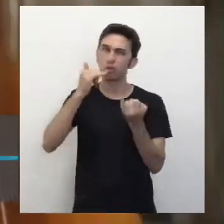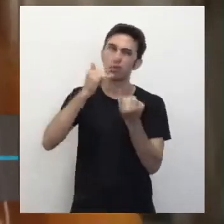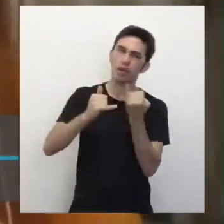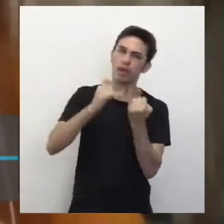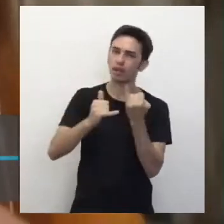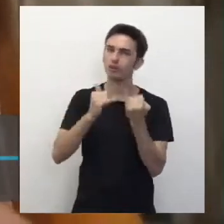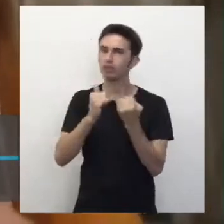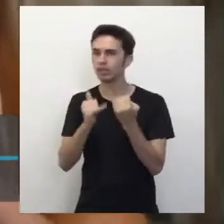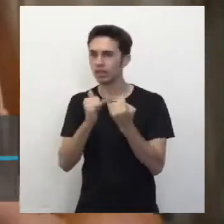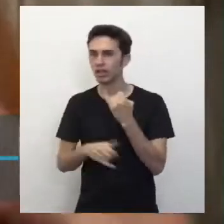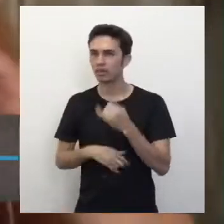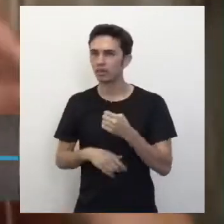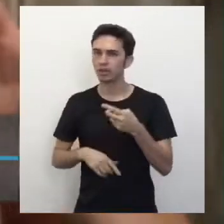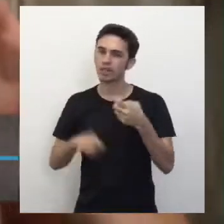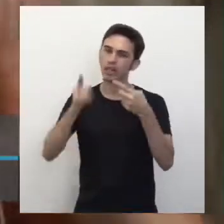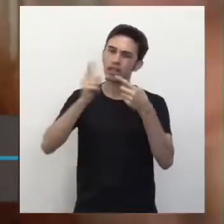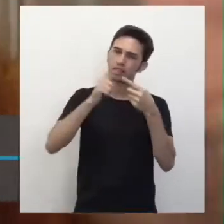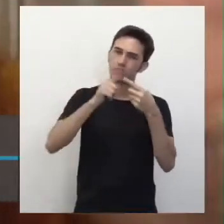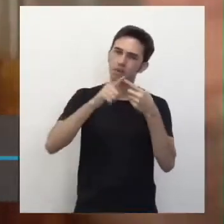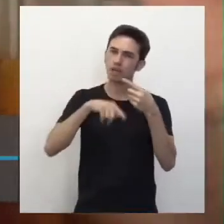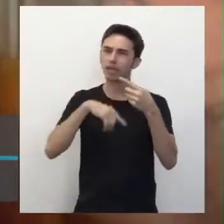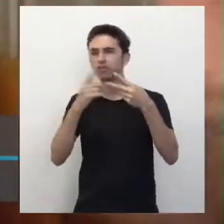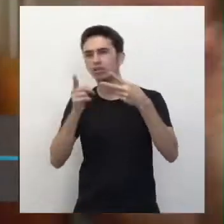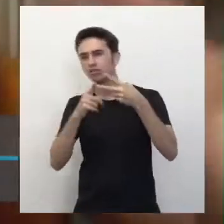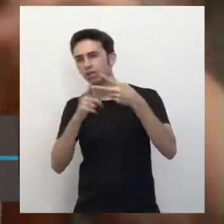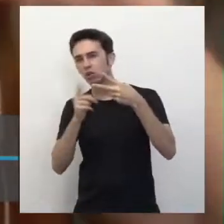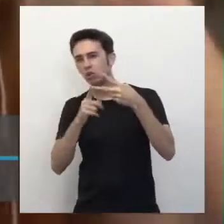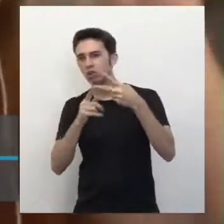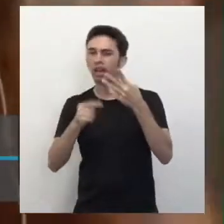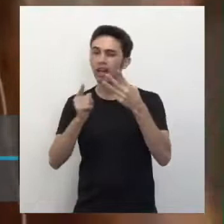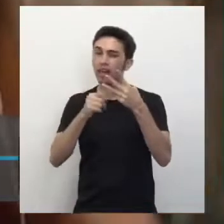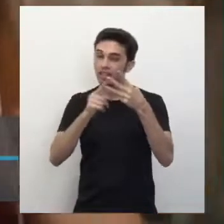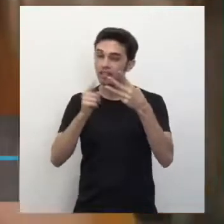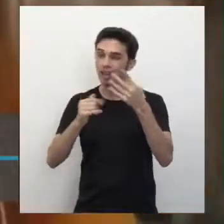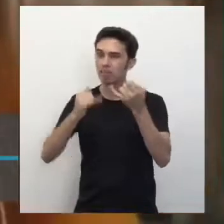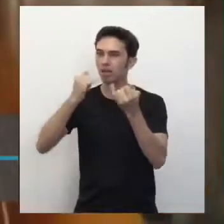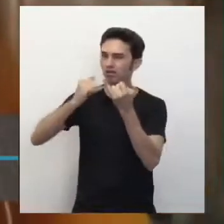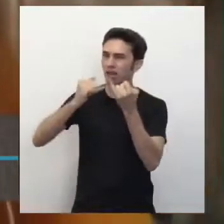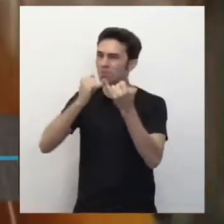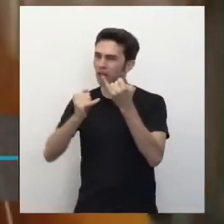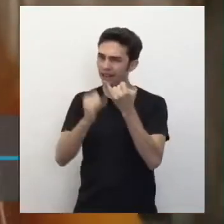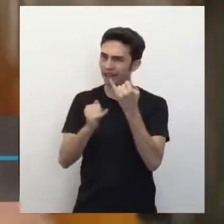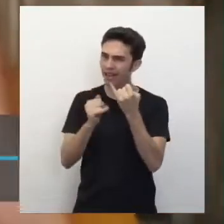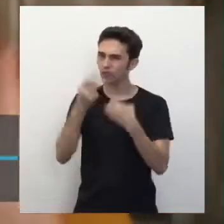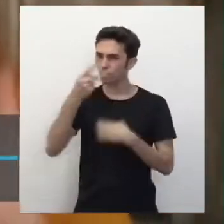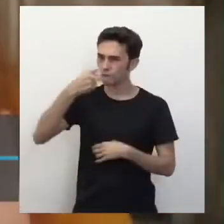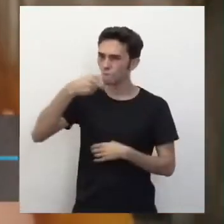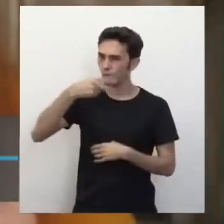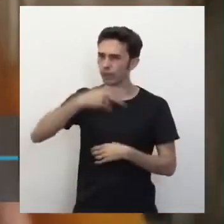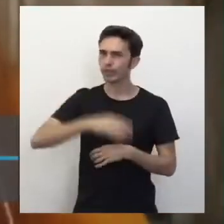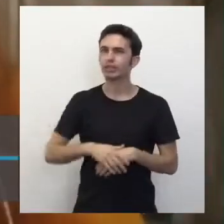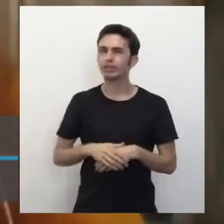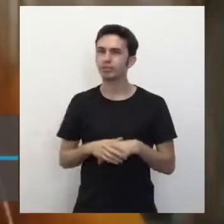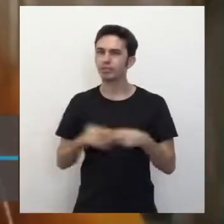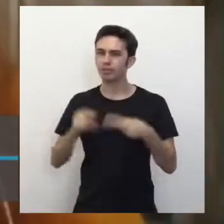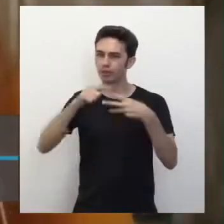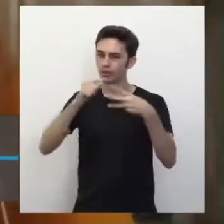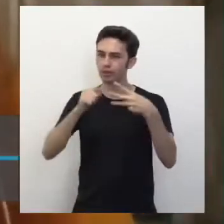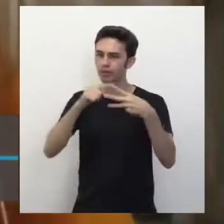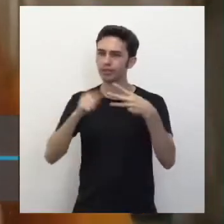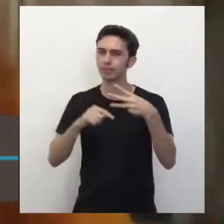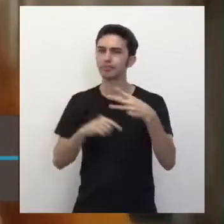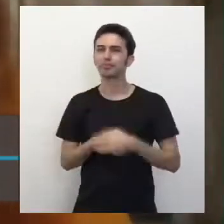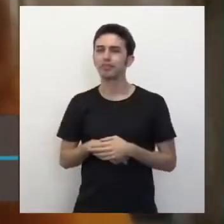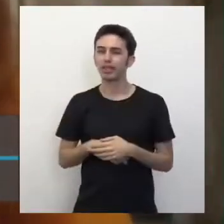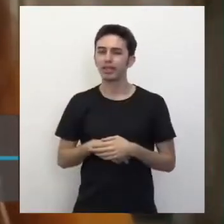entre um extremo determinista e um extremo libertarista, que a gente designa de